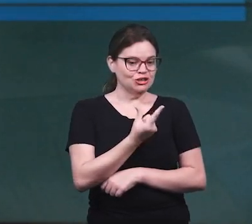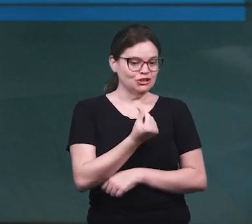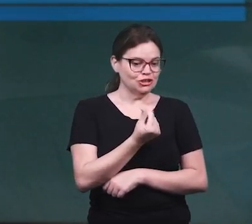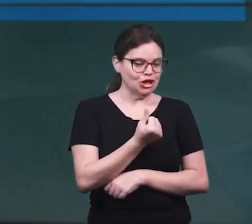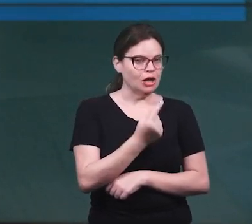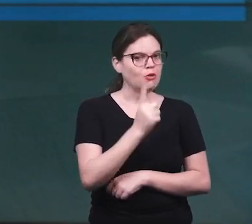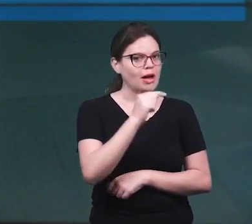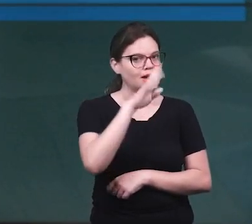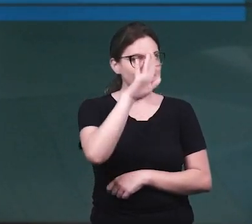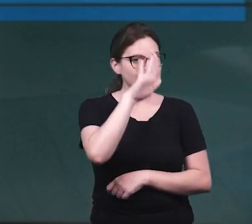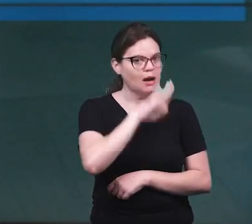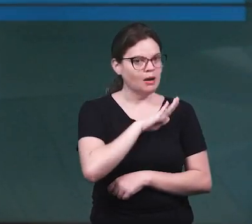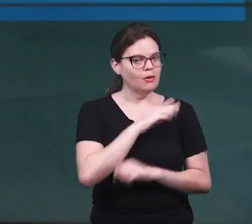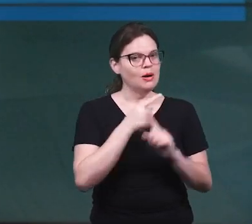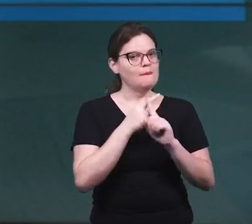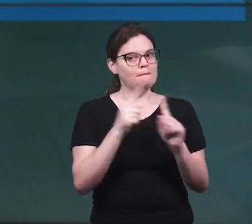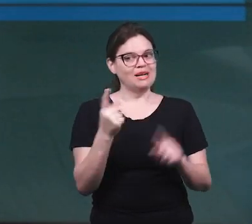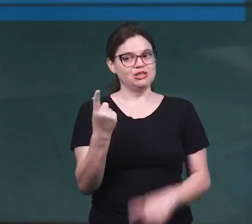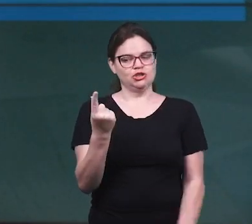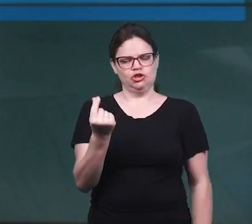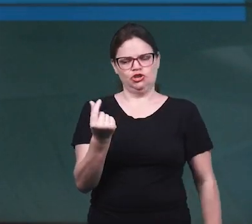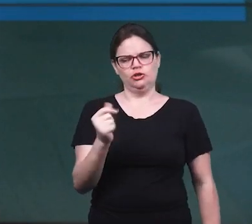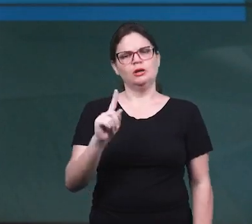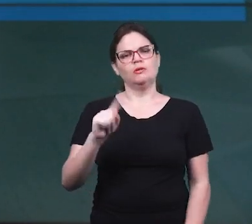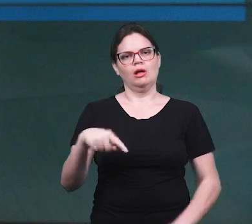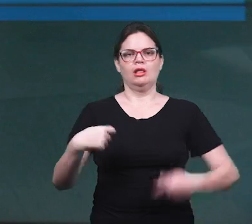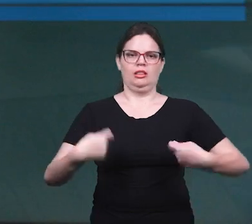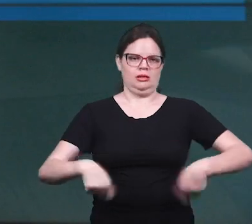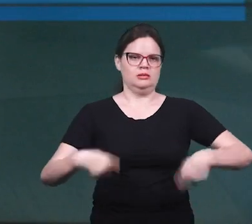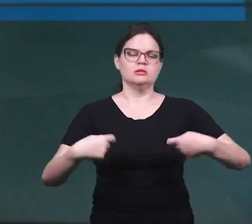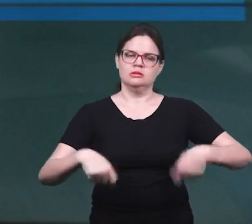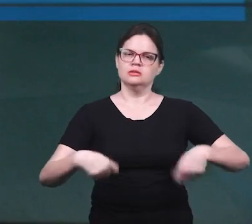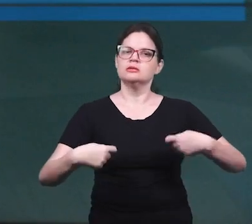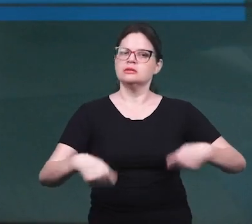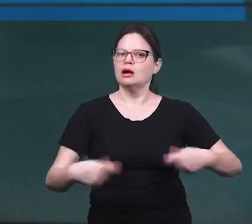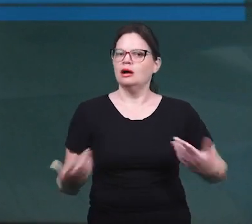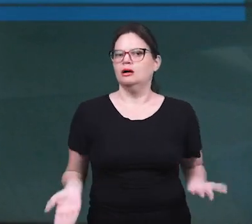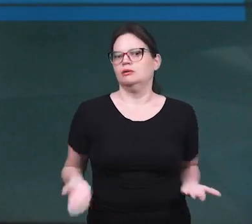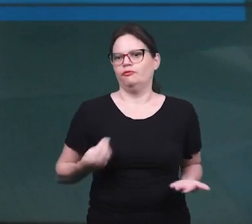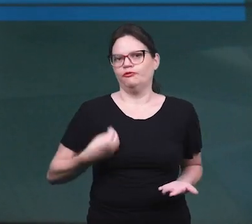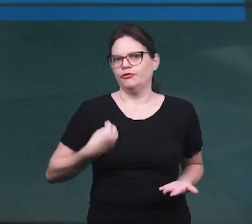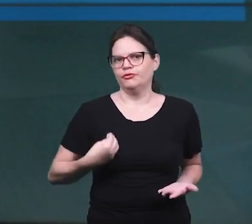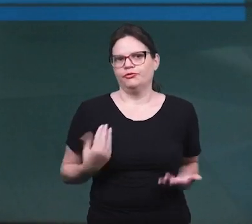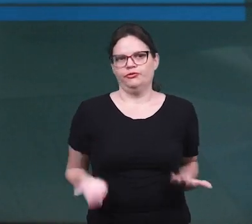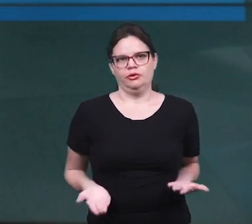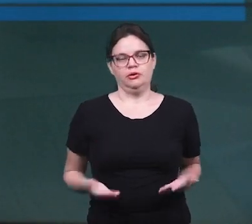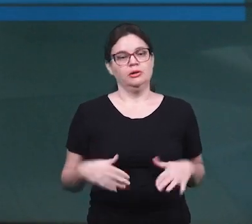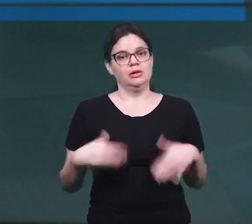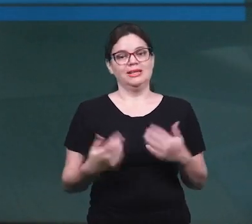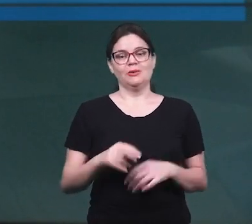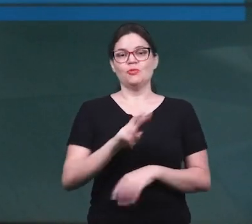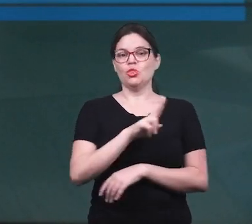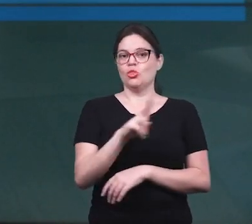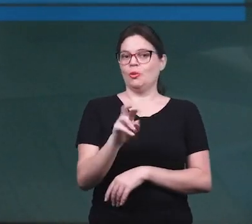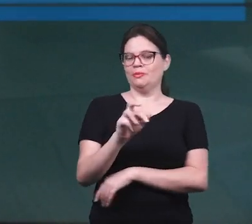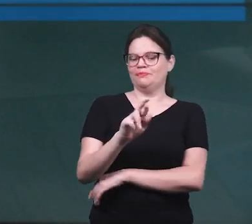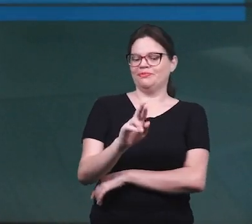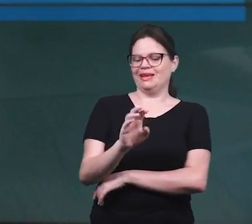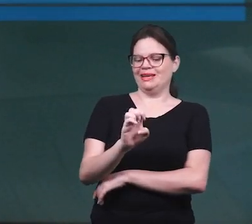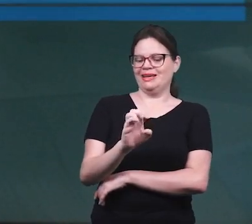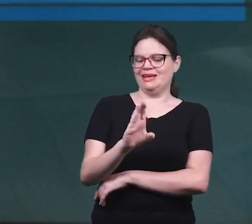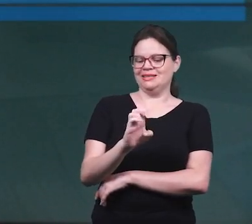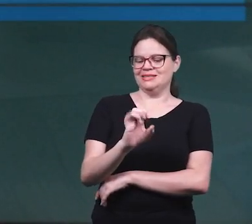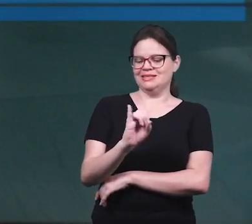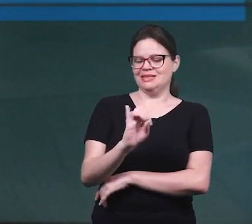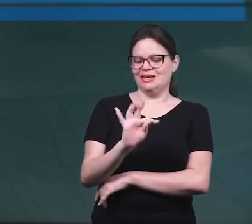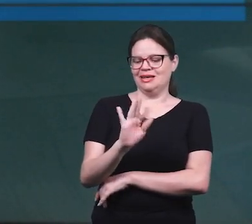O dinheiro, ele é necessário, né? Então, as receitas é tudo aquilo que